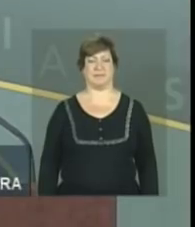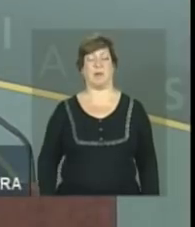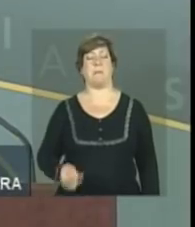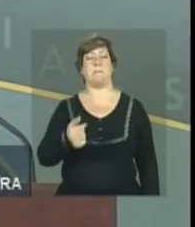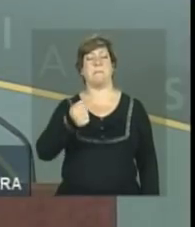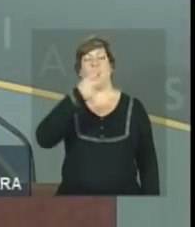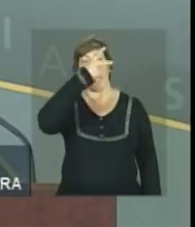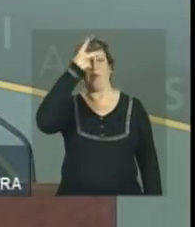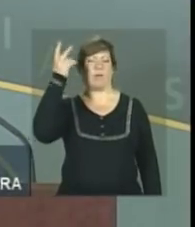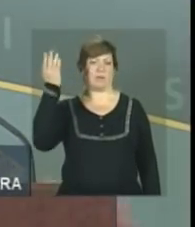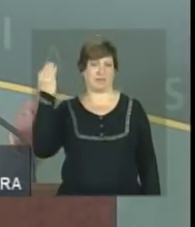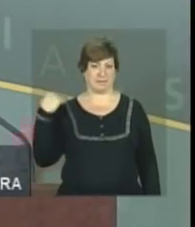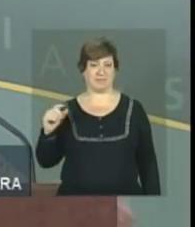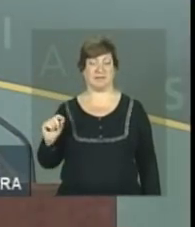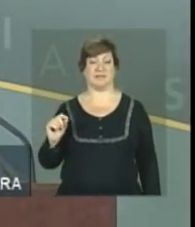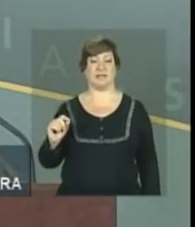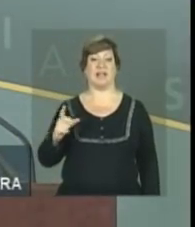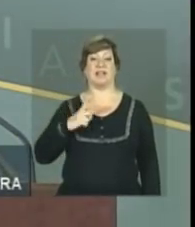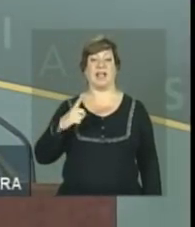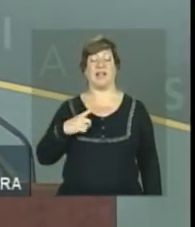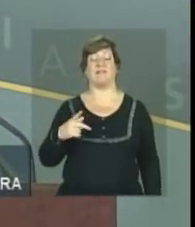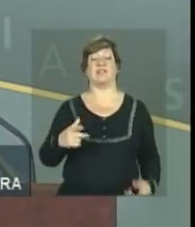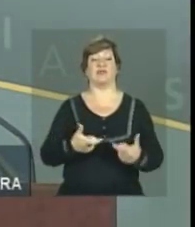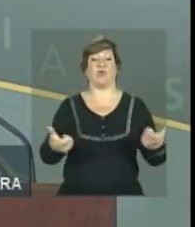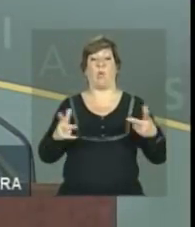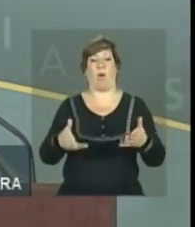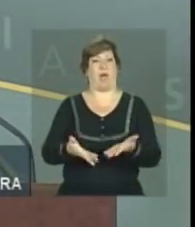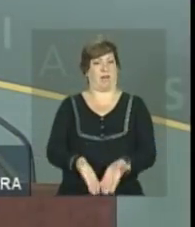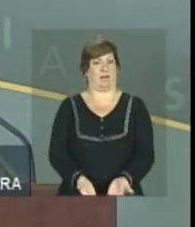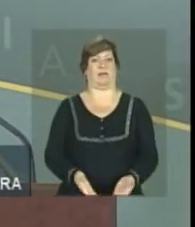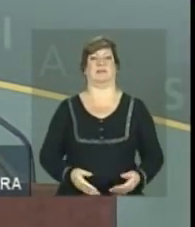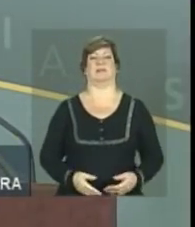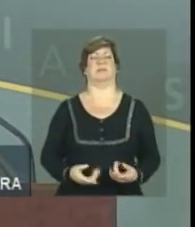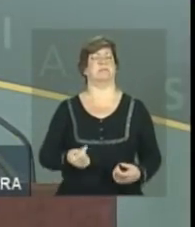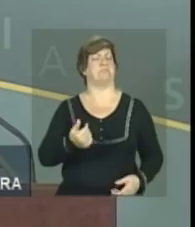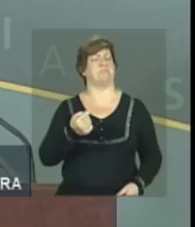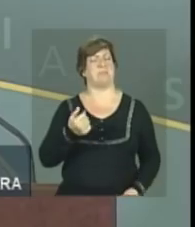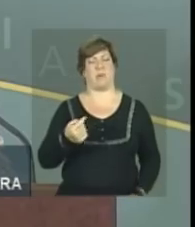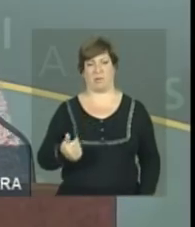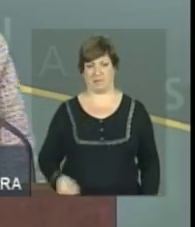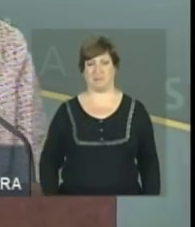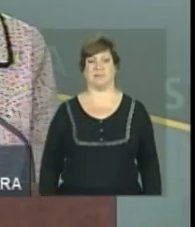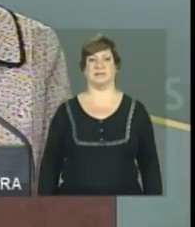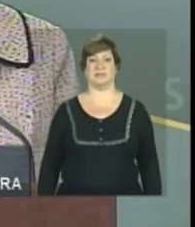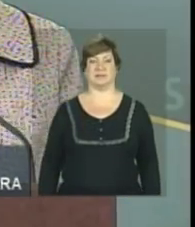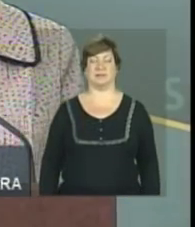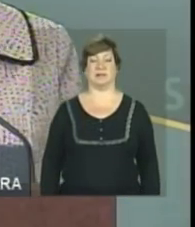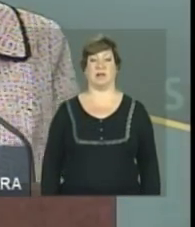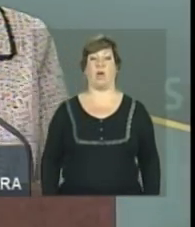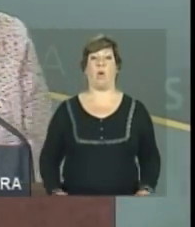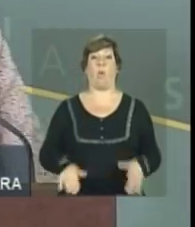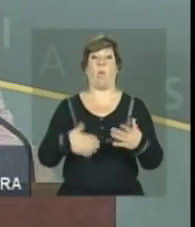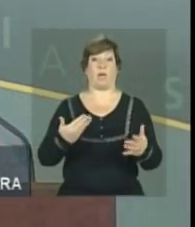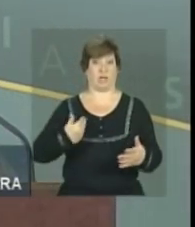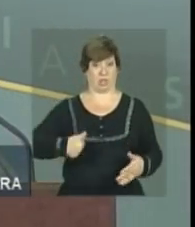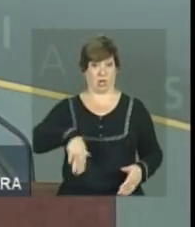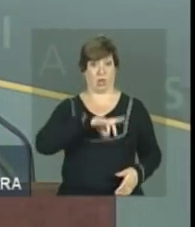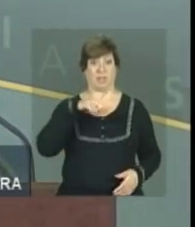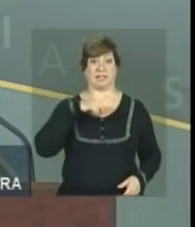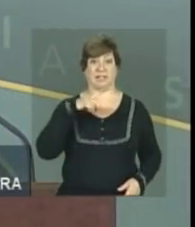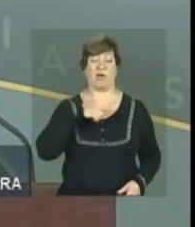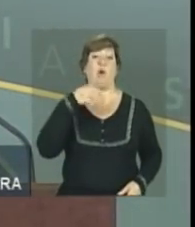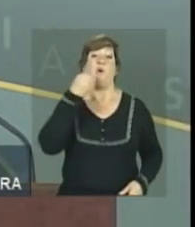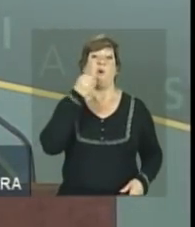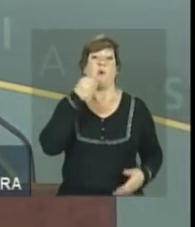Poucas gerações tiveram essa oportunidade histórica. Muito poucas. E quando a gente tem